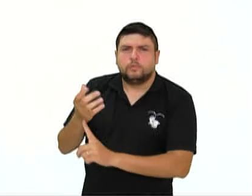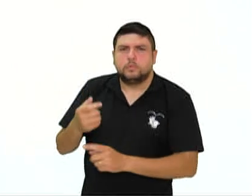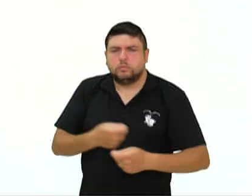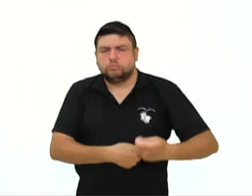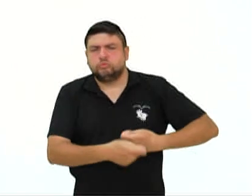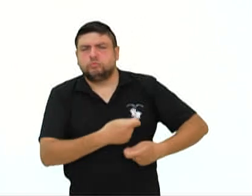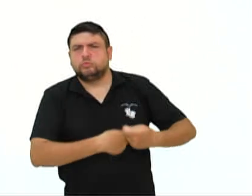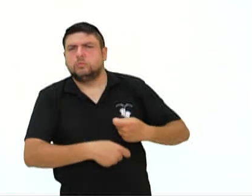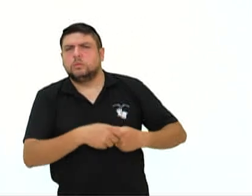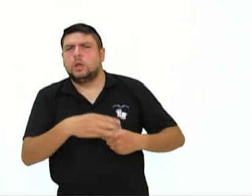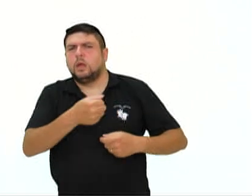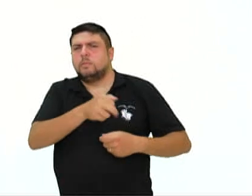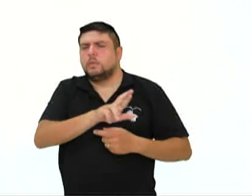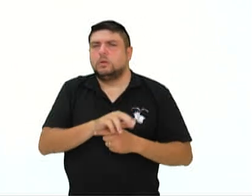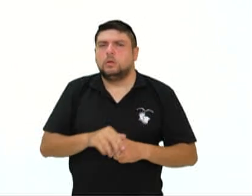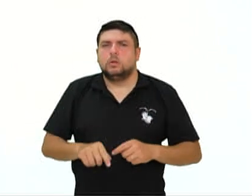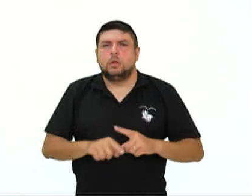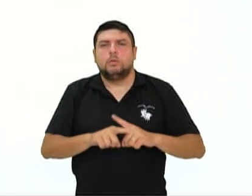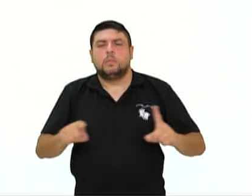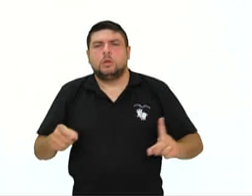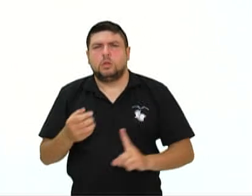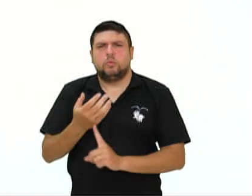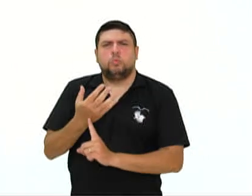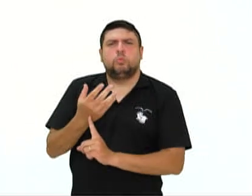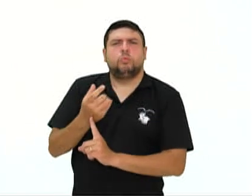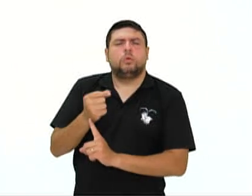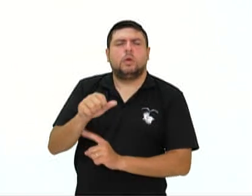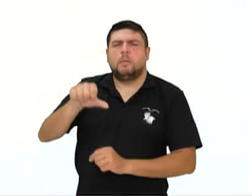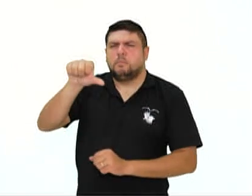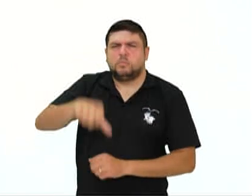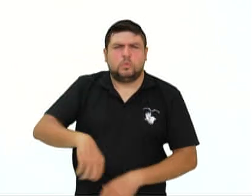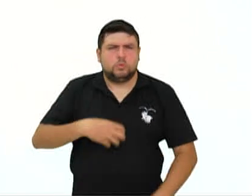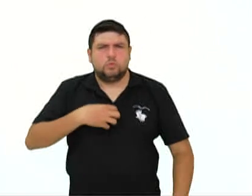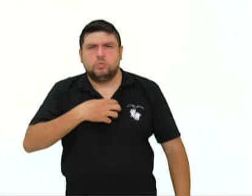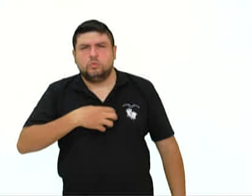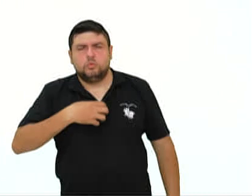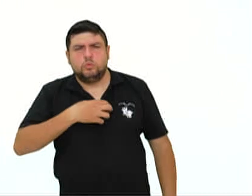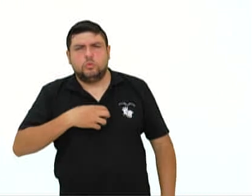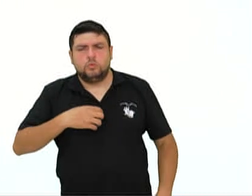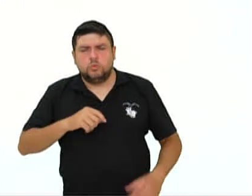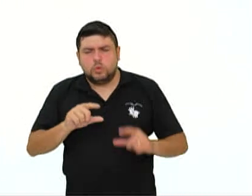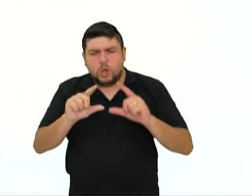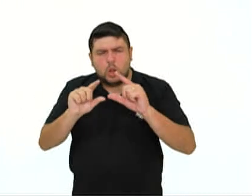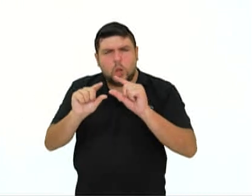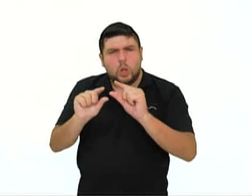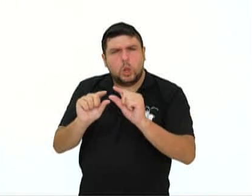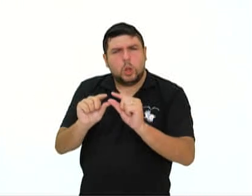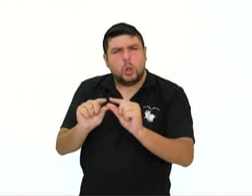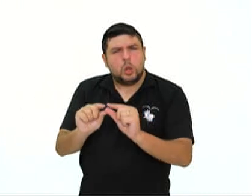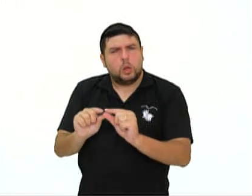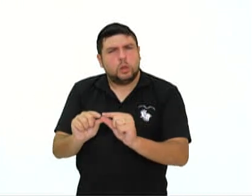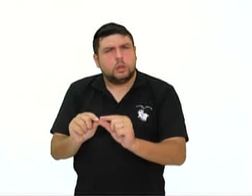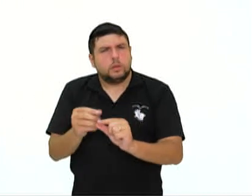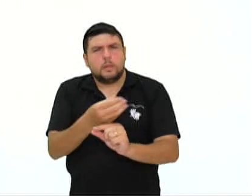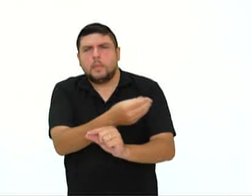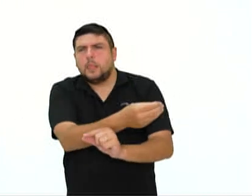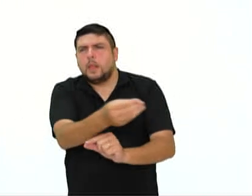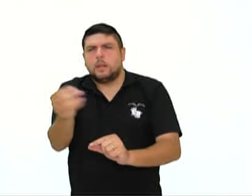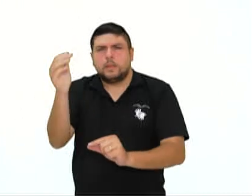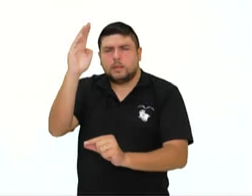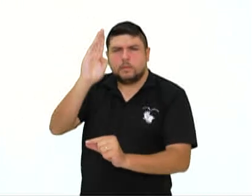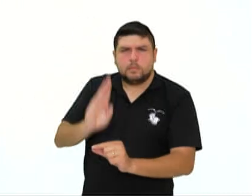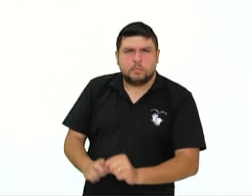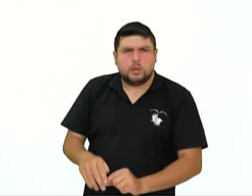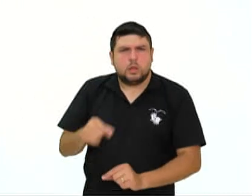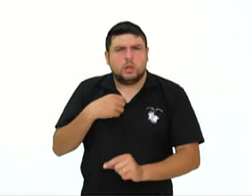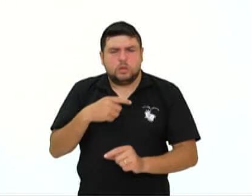no mar, mas a grande vela é a vela da agonia, aquela pequena velinha de sebo que espalhei para o Brasil inteiro. Num país medieval